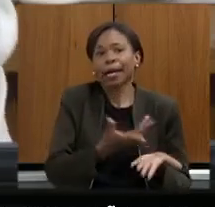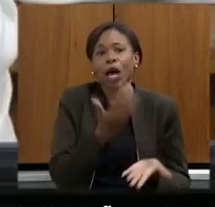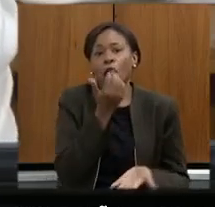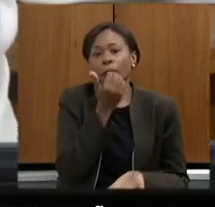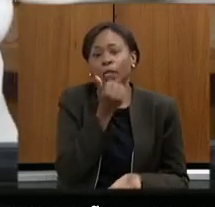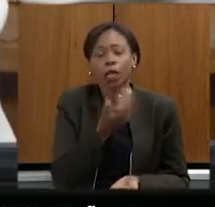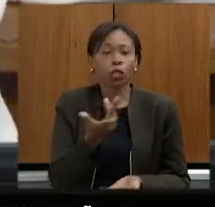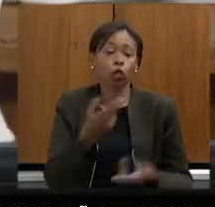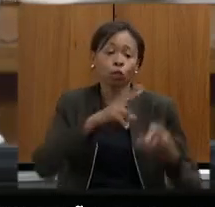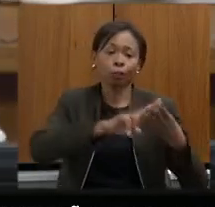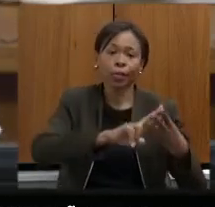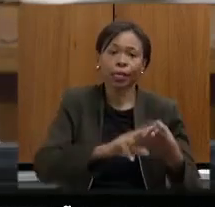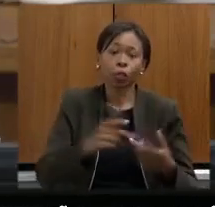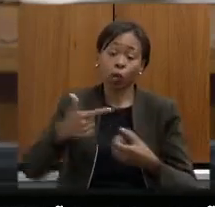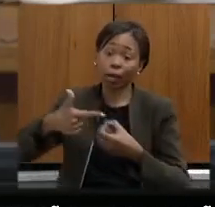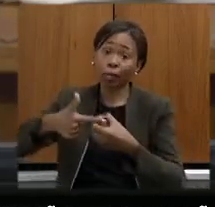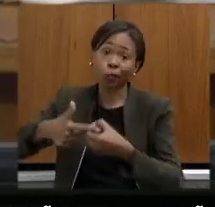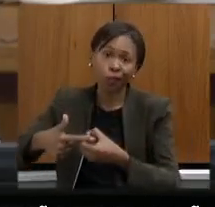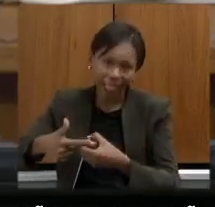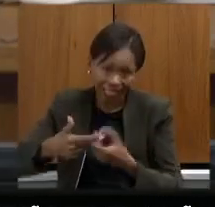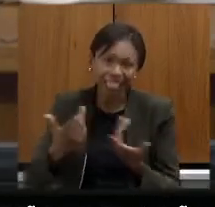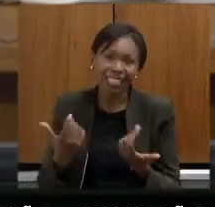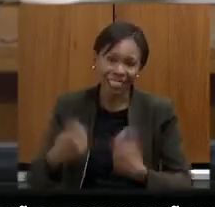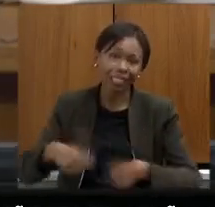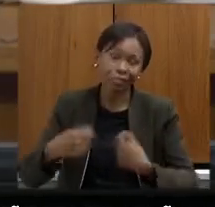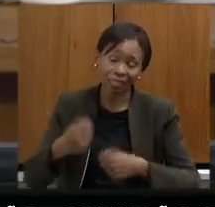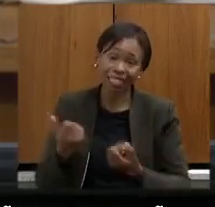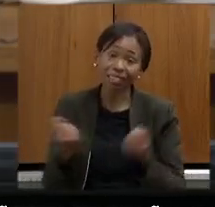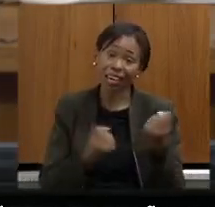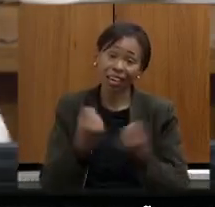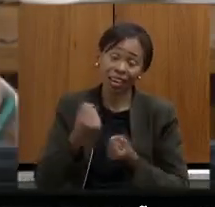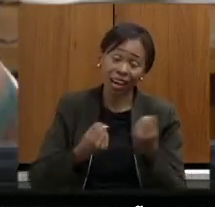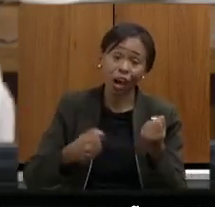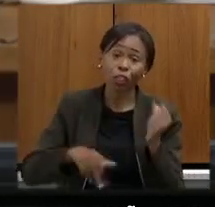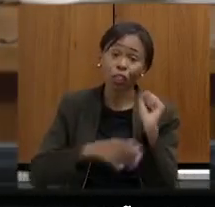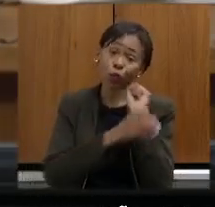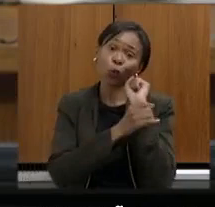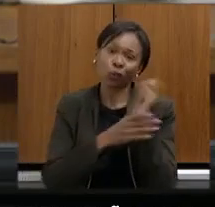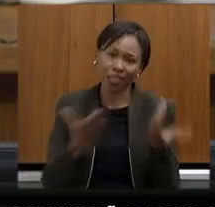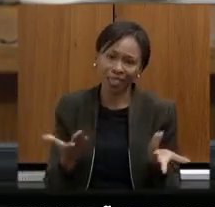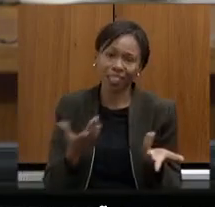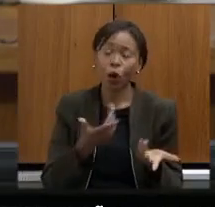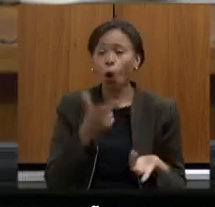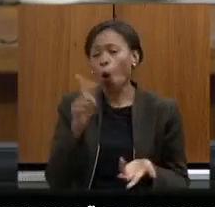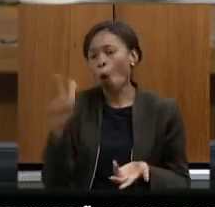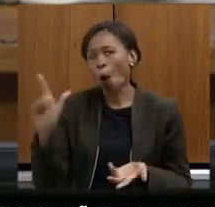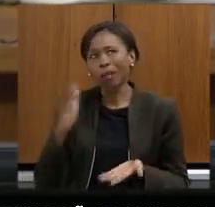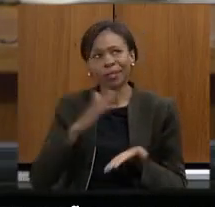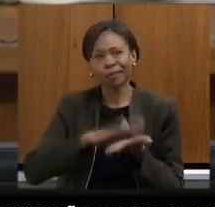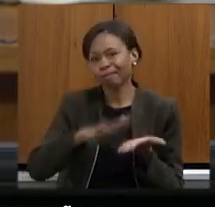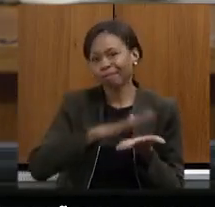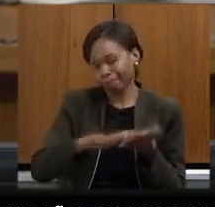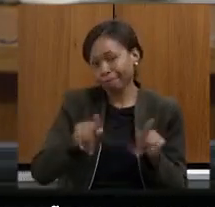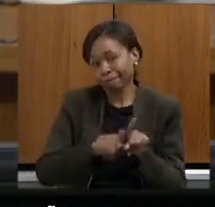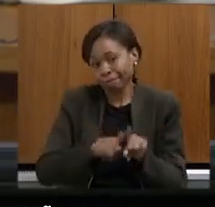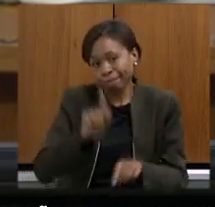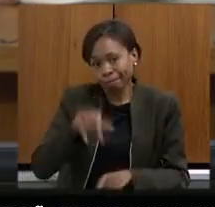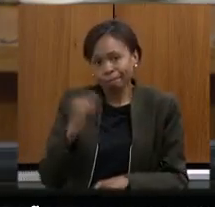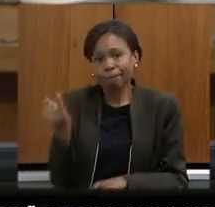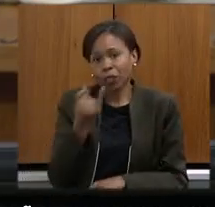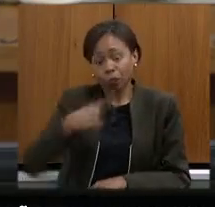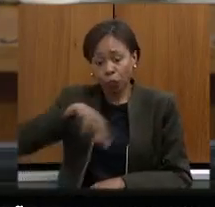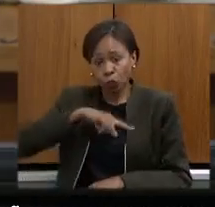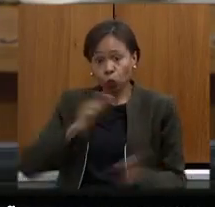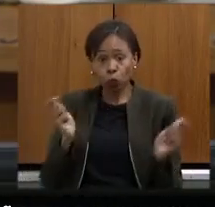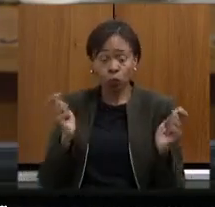ou a gasolina necessária para rodar os carros da segurança pública e outras tantas despesas que são fundamentais para que